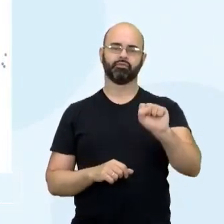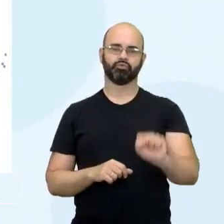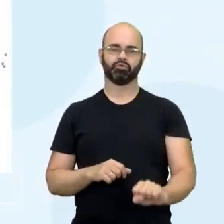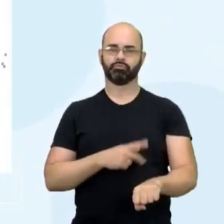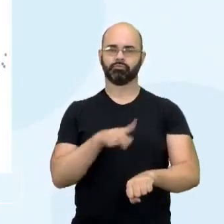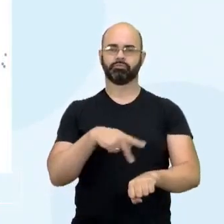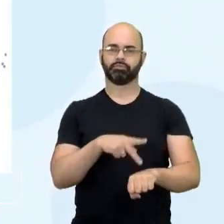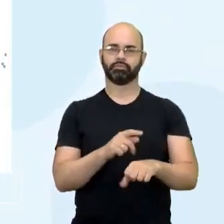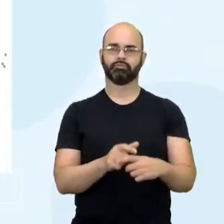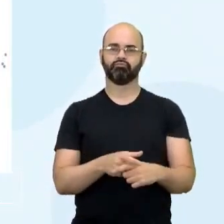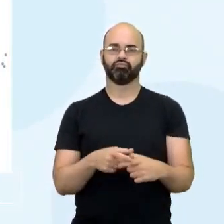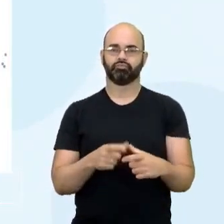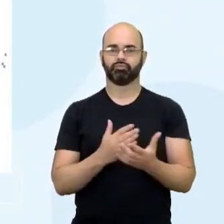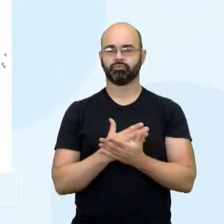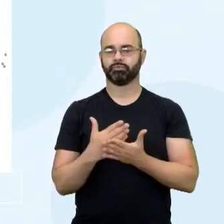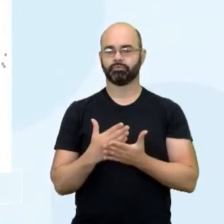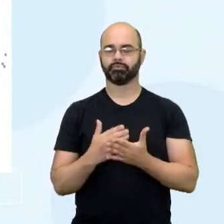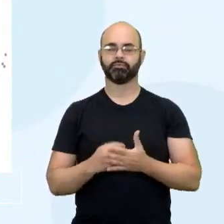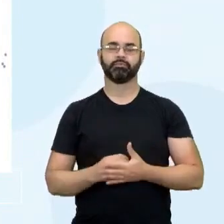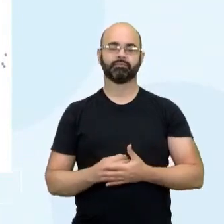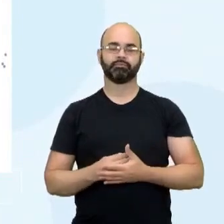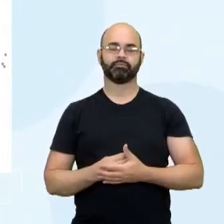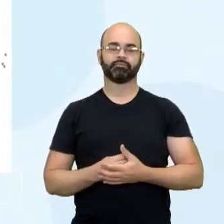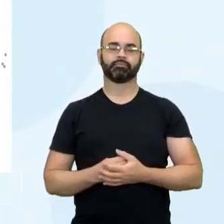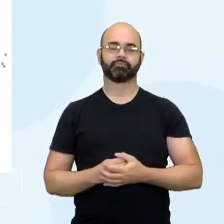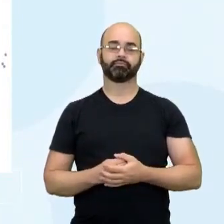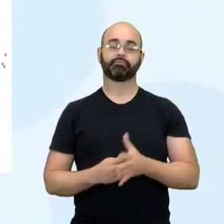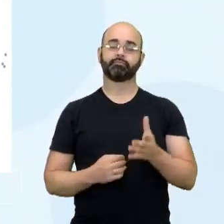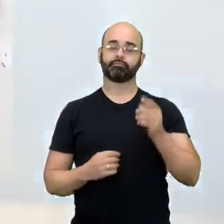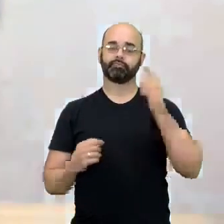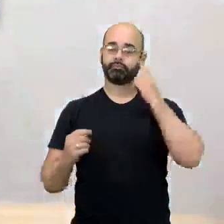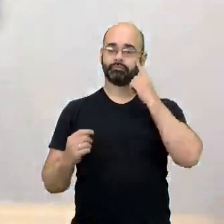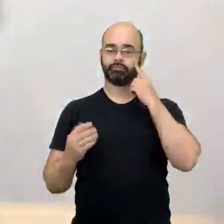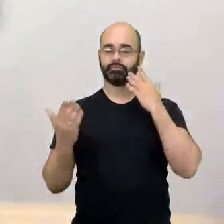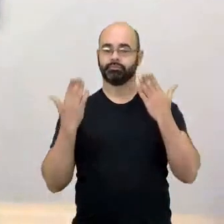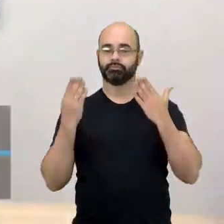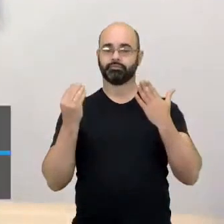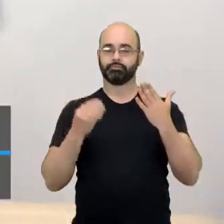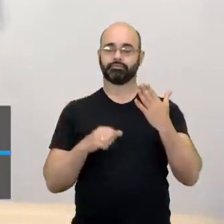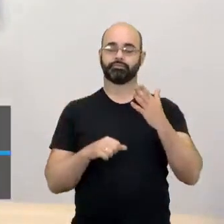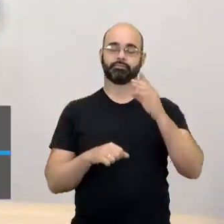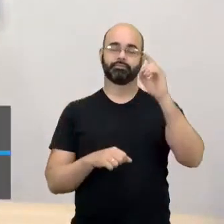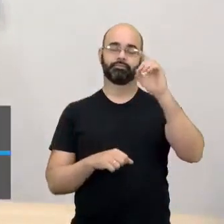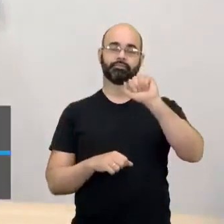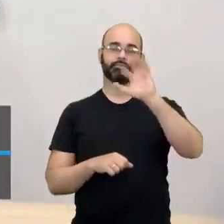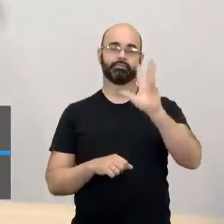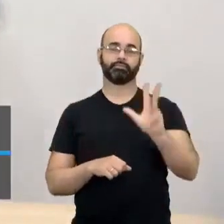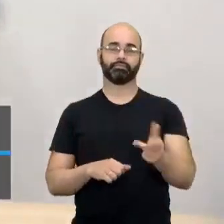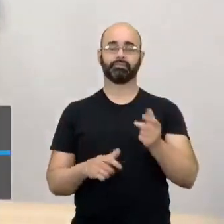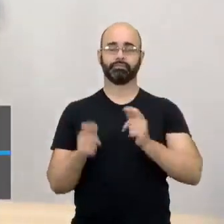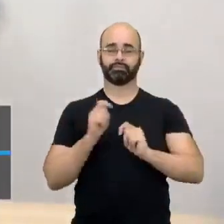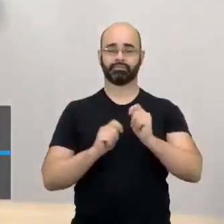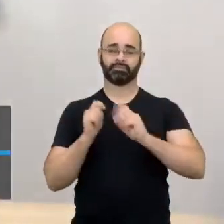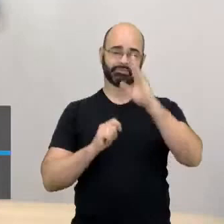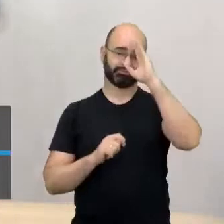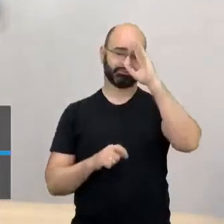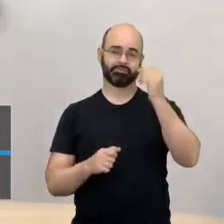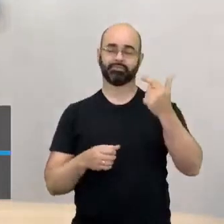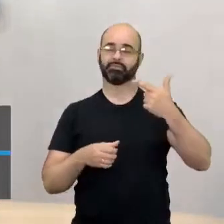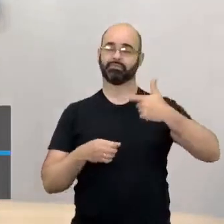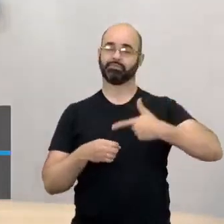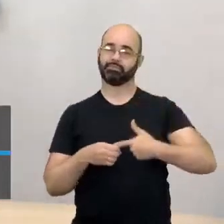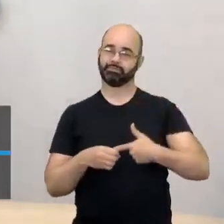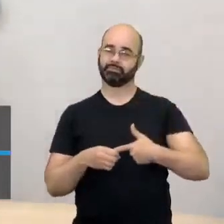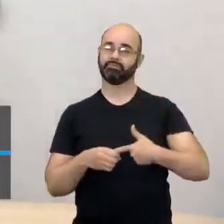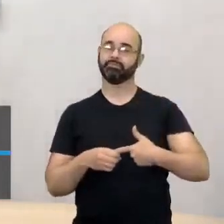do norte da África, né, que aí a relação é o seguinte: boa parte dos países do norte da África, a economia é baseada no petróleo, né,